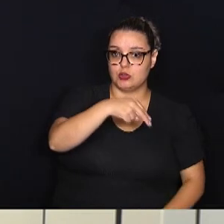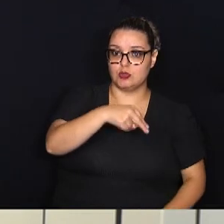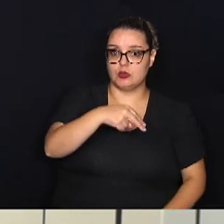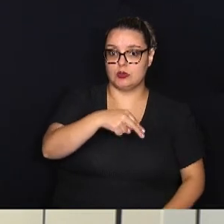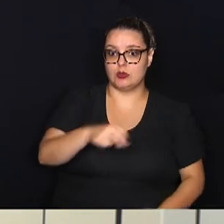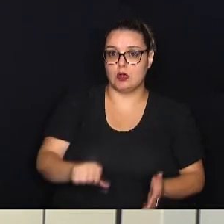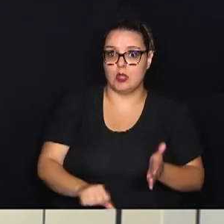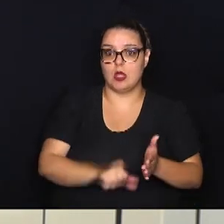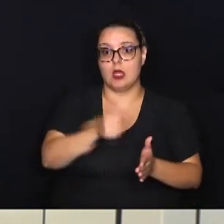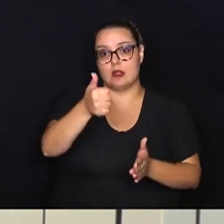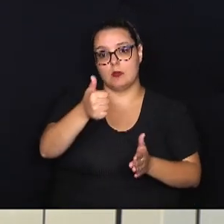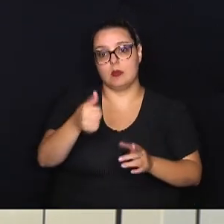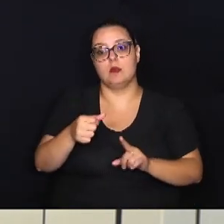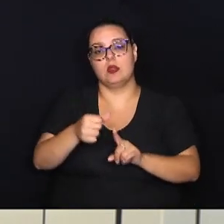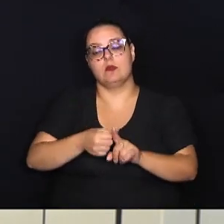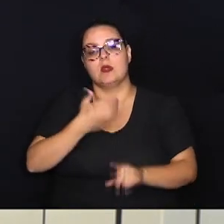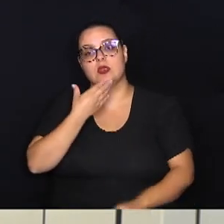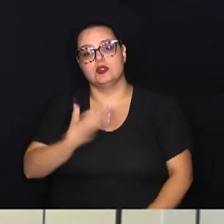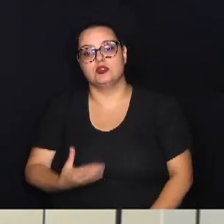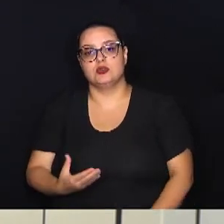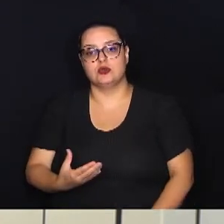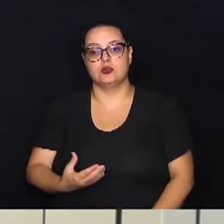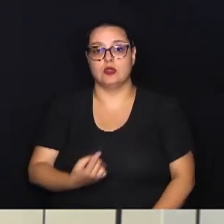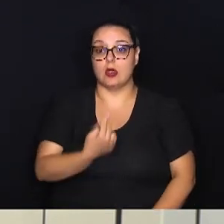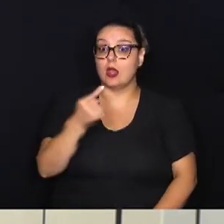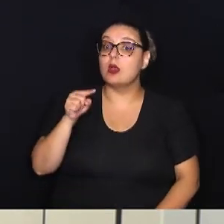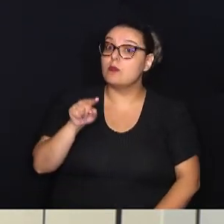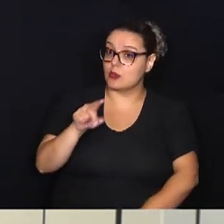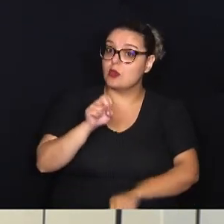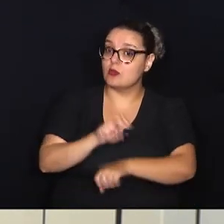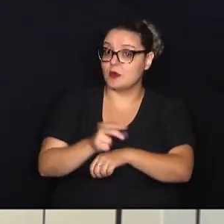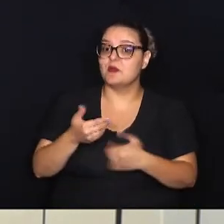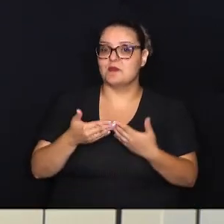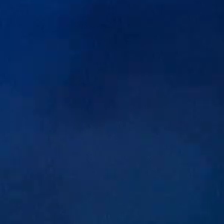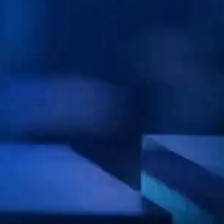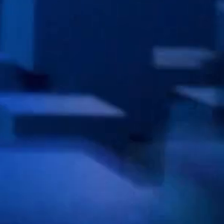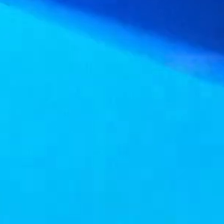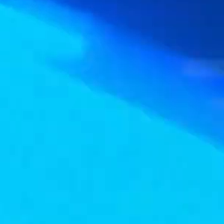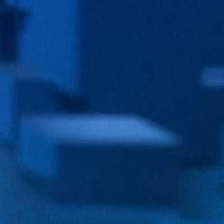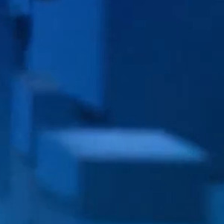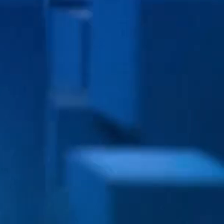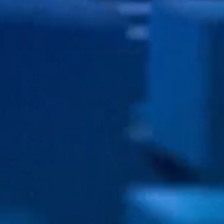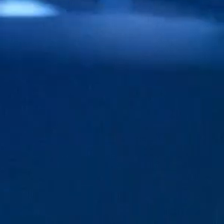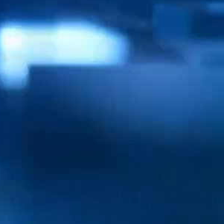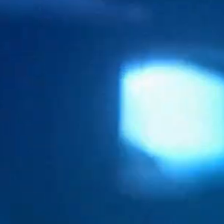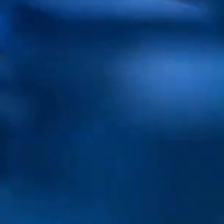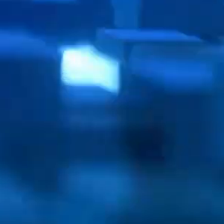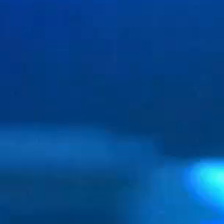1º de dezembro e são 1.000 vagas disponíveis.